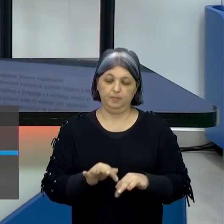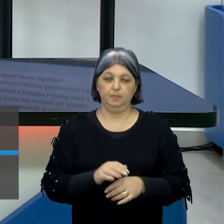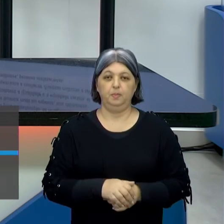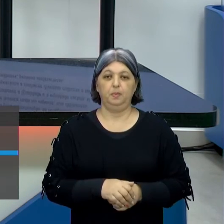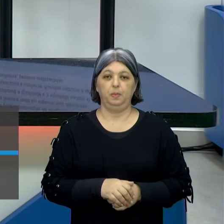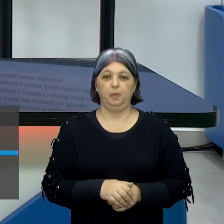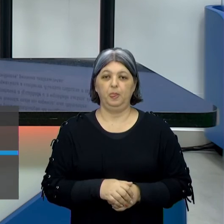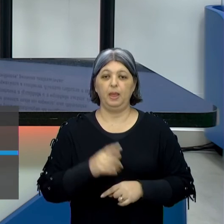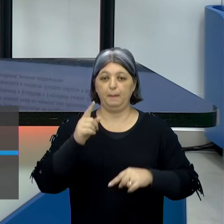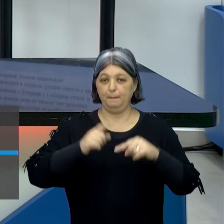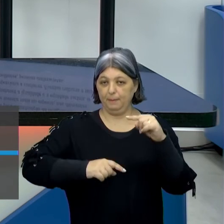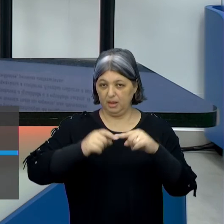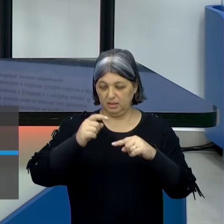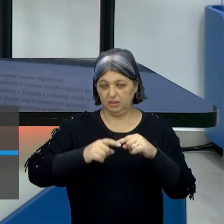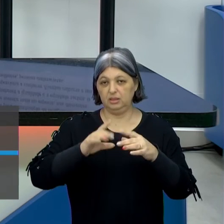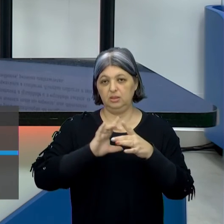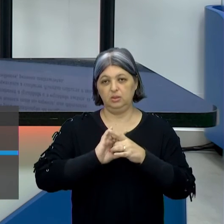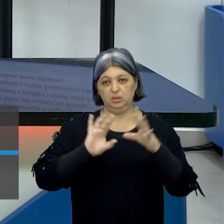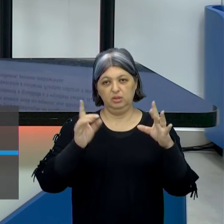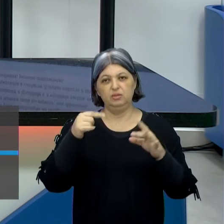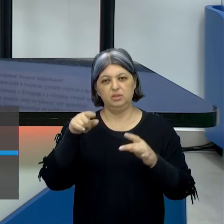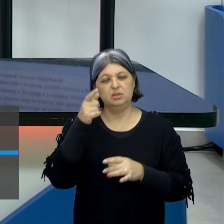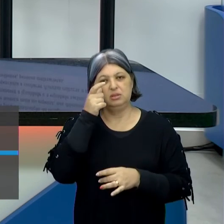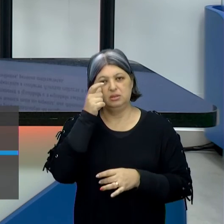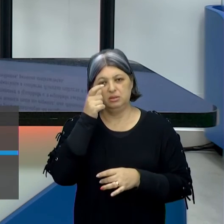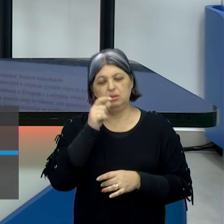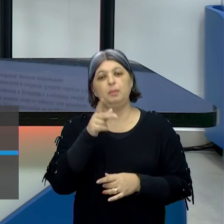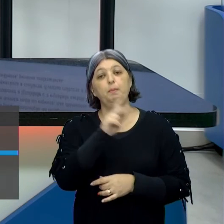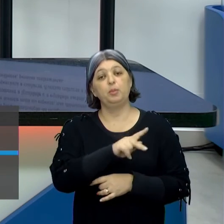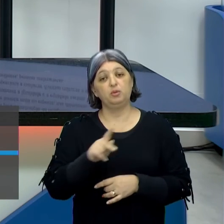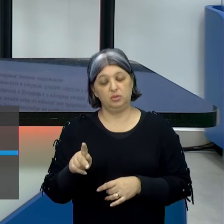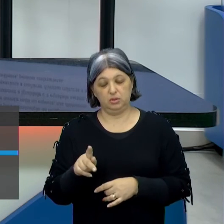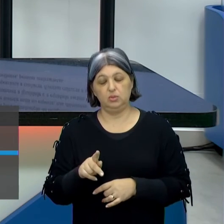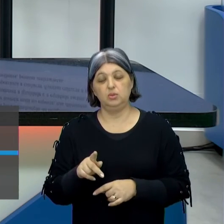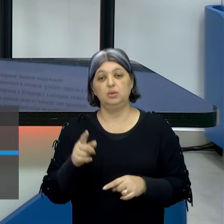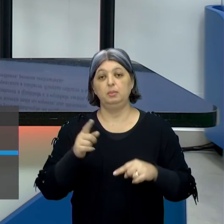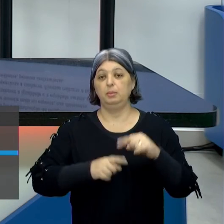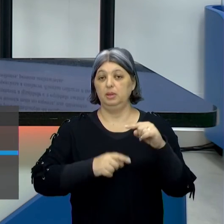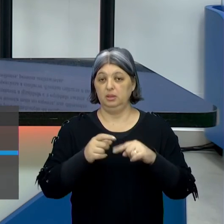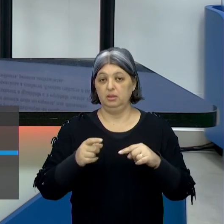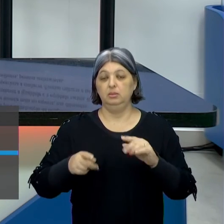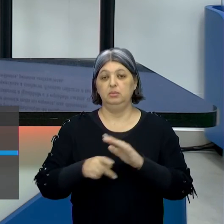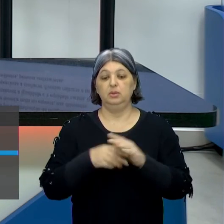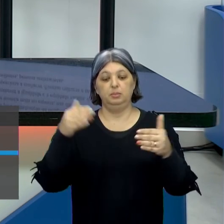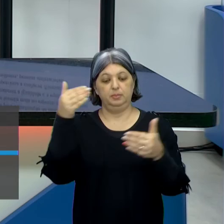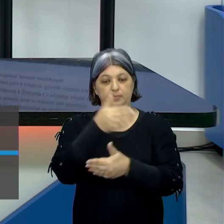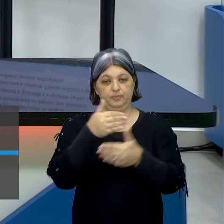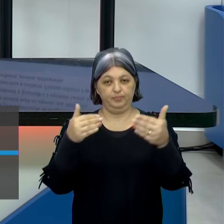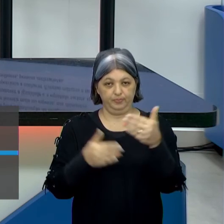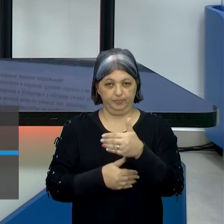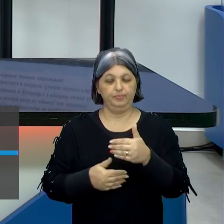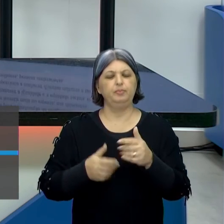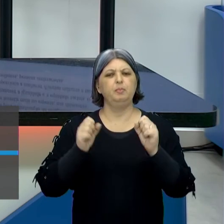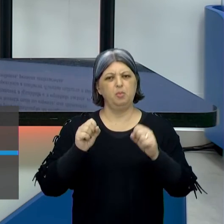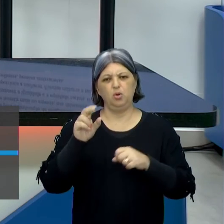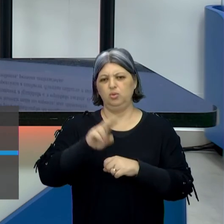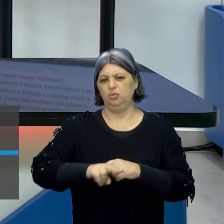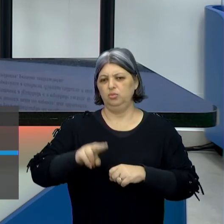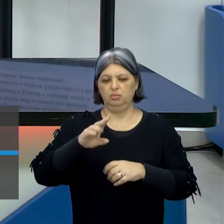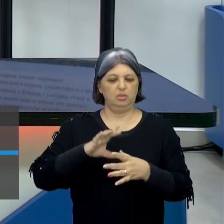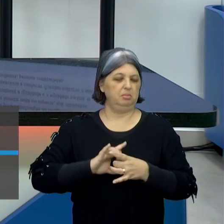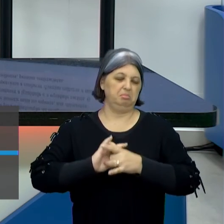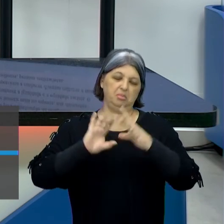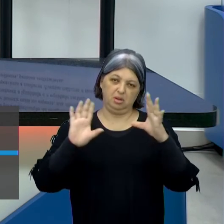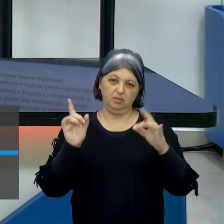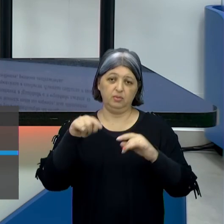fica material aí para que vocês vejam. Professores, esse nosso material, os slides estão lá, podem usar, é de